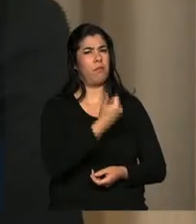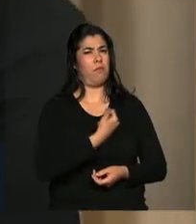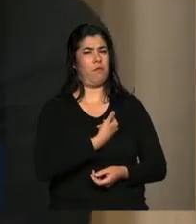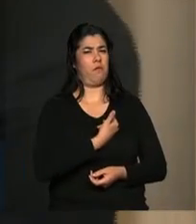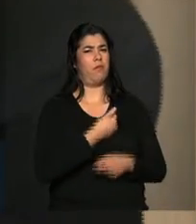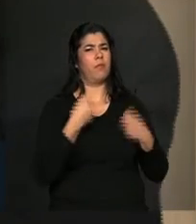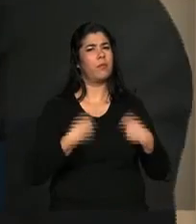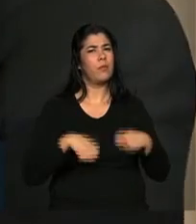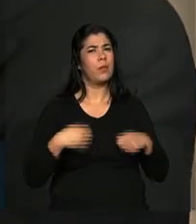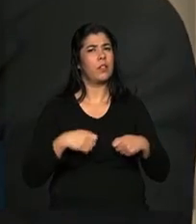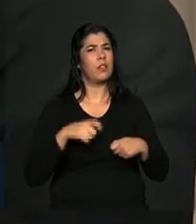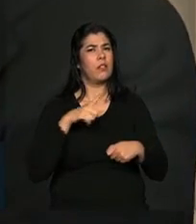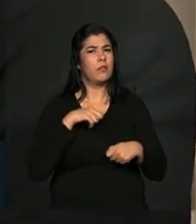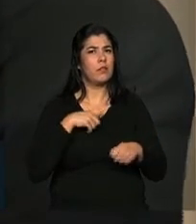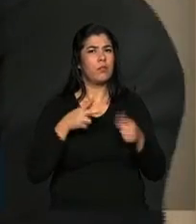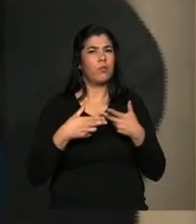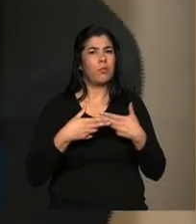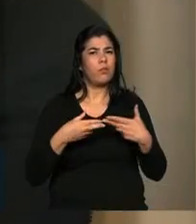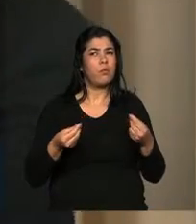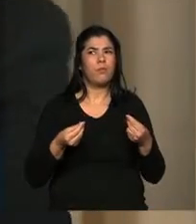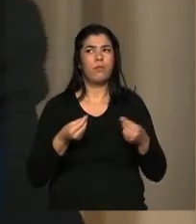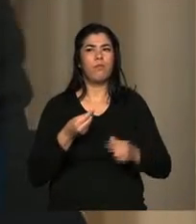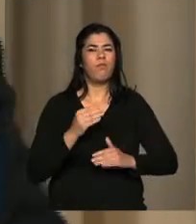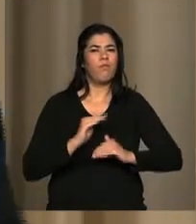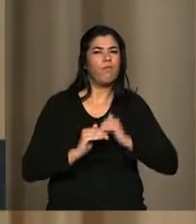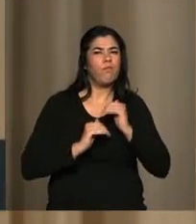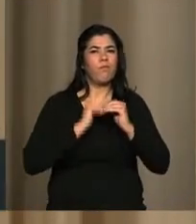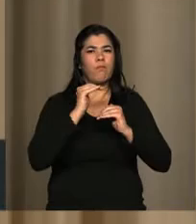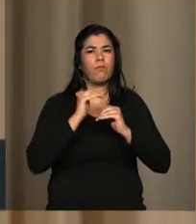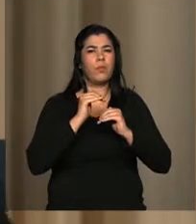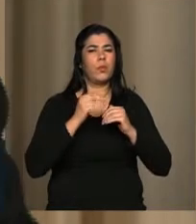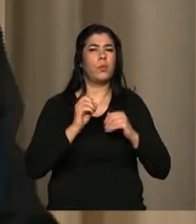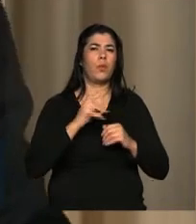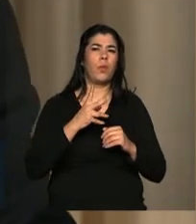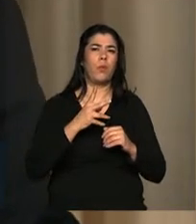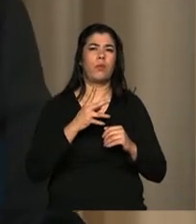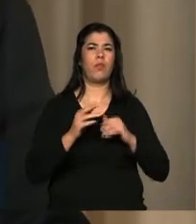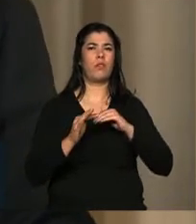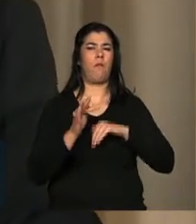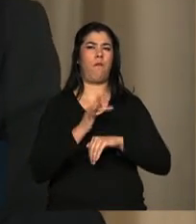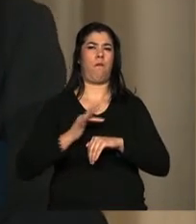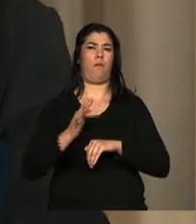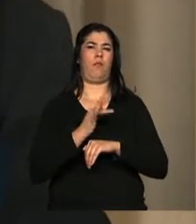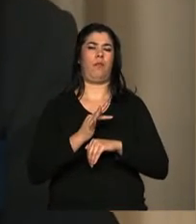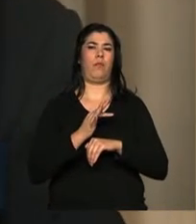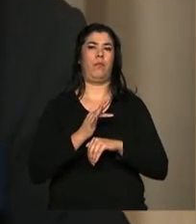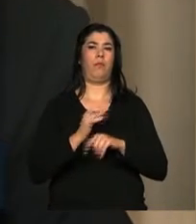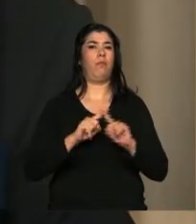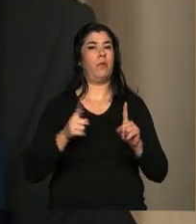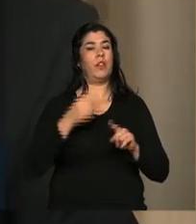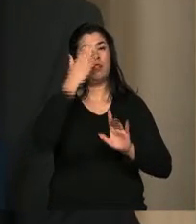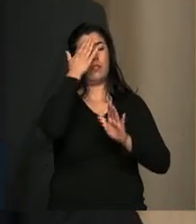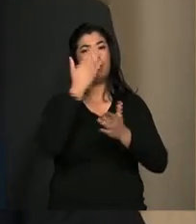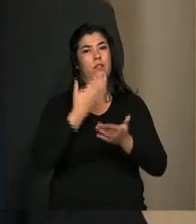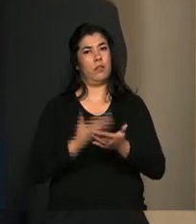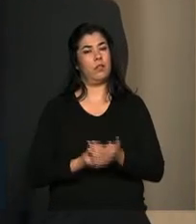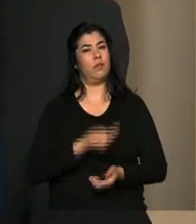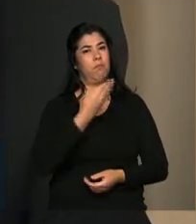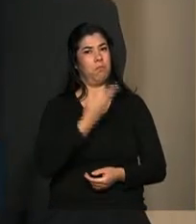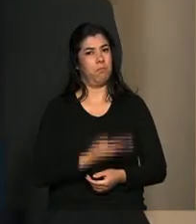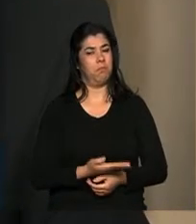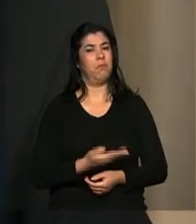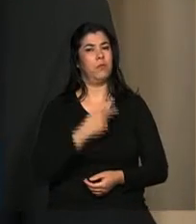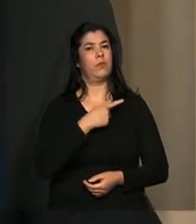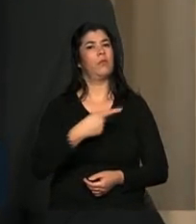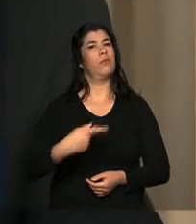ser alguma coisa mais de uma questão meramente formal. Eu acho que a senhora fez